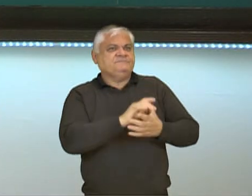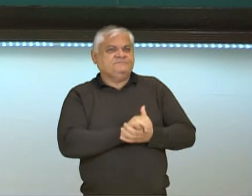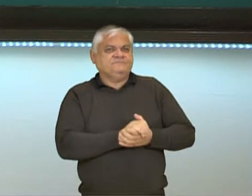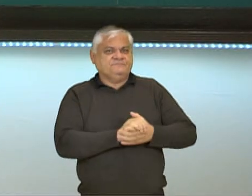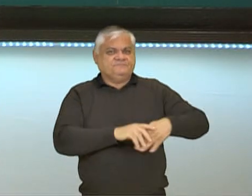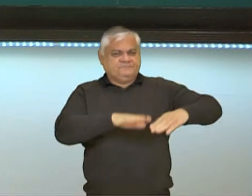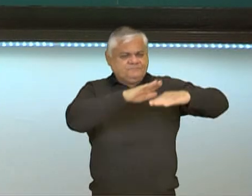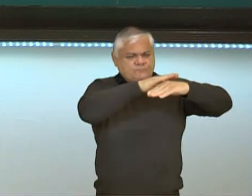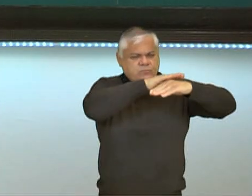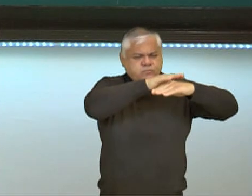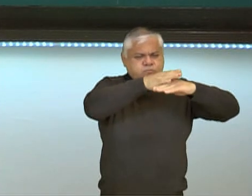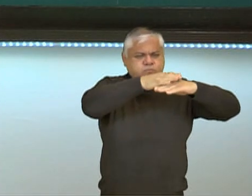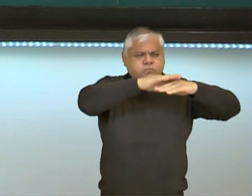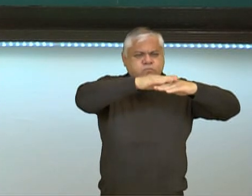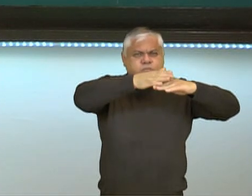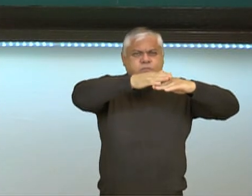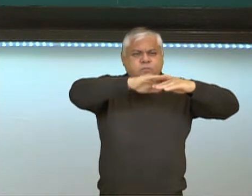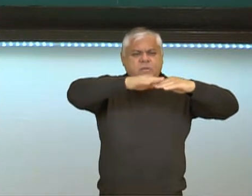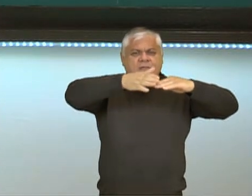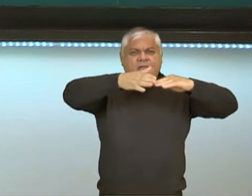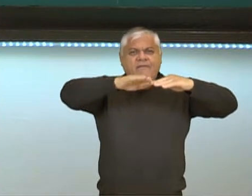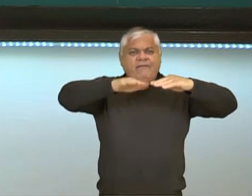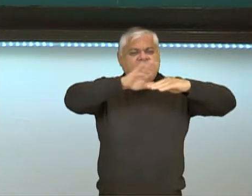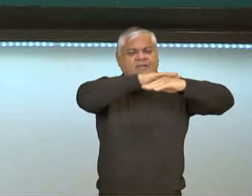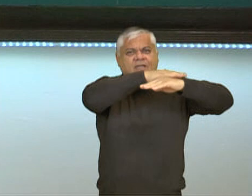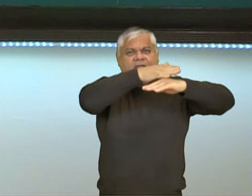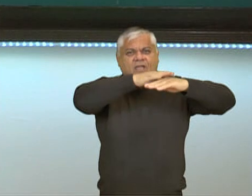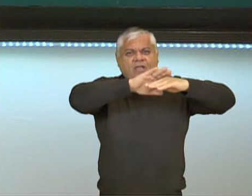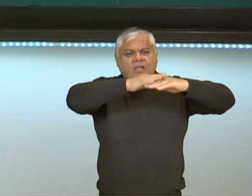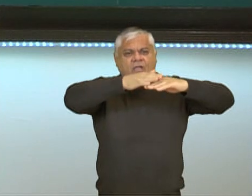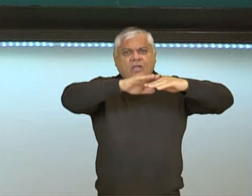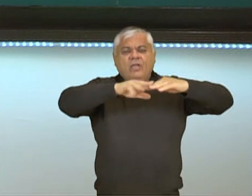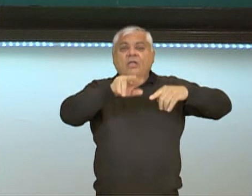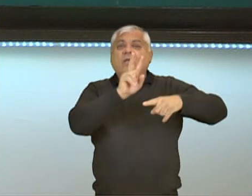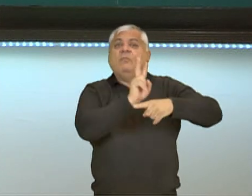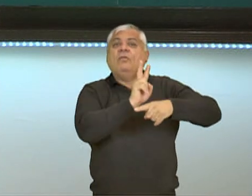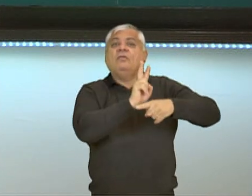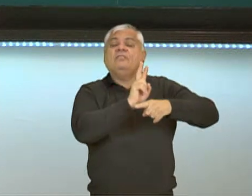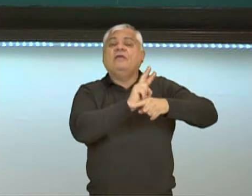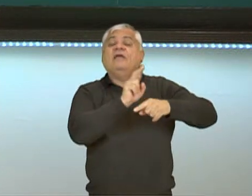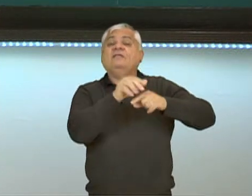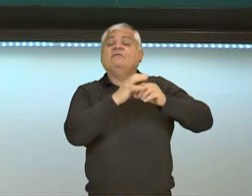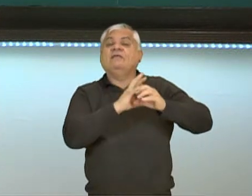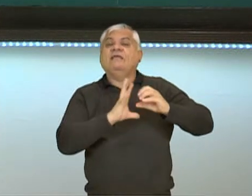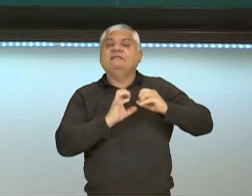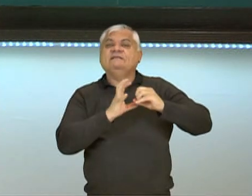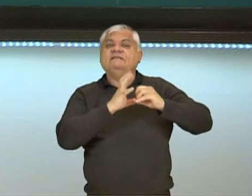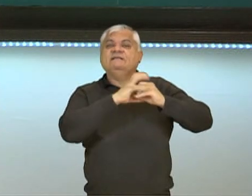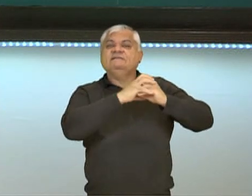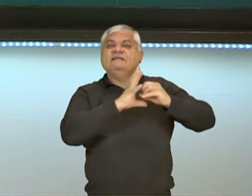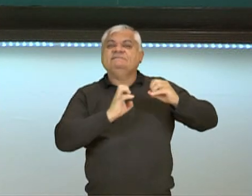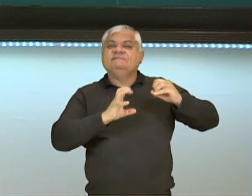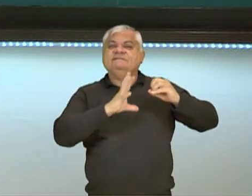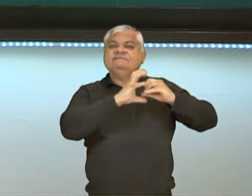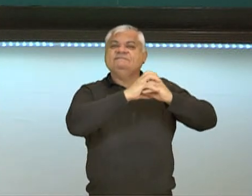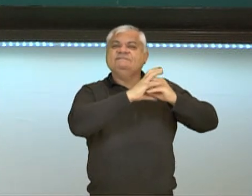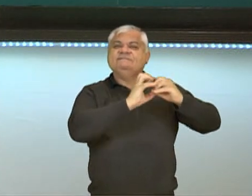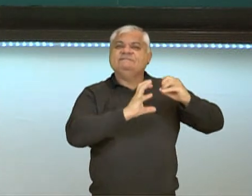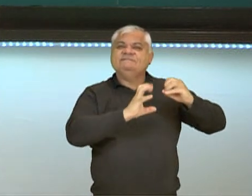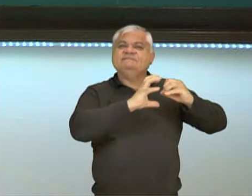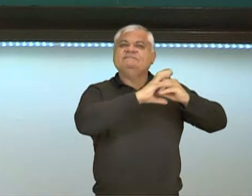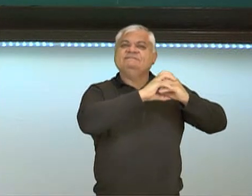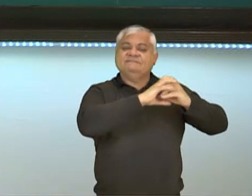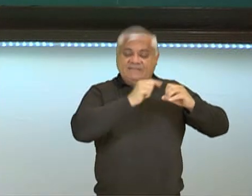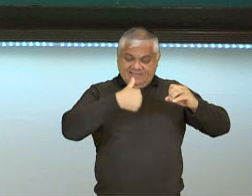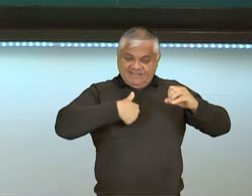Essa cutícula protege os nematódeos das enzimas digestivas que estão presentes no